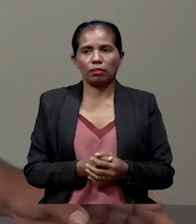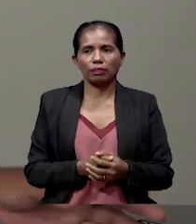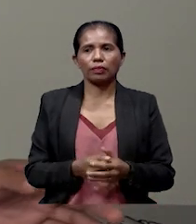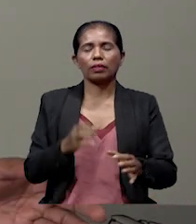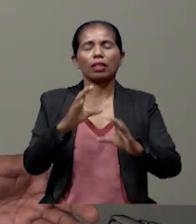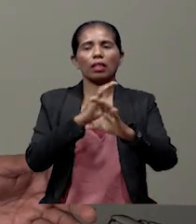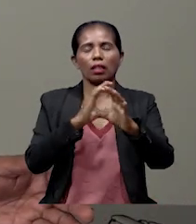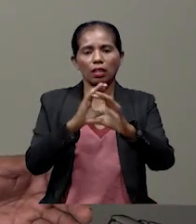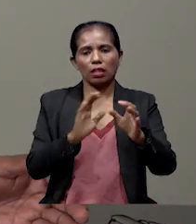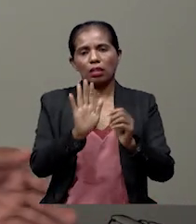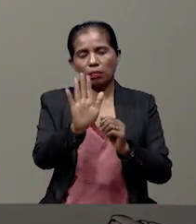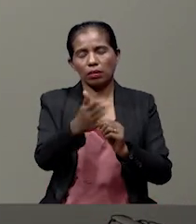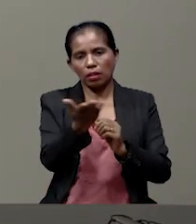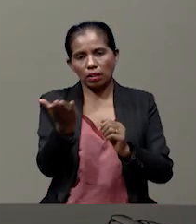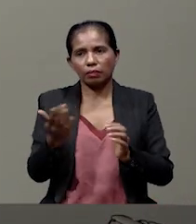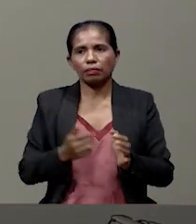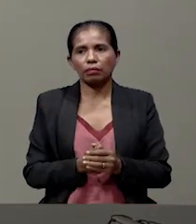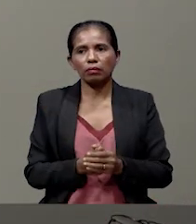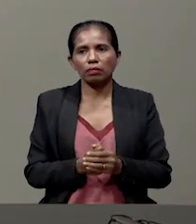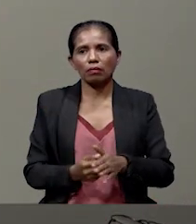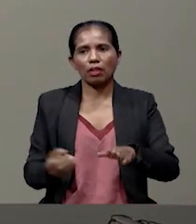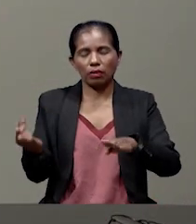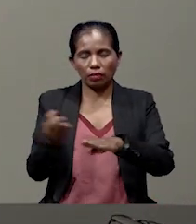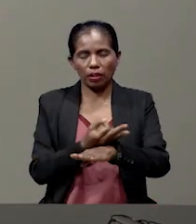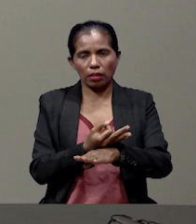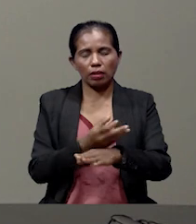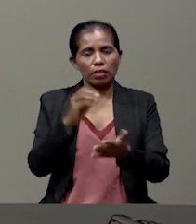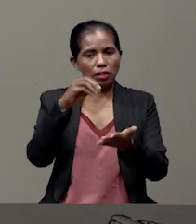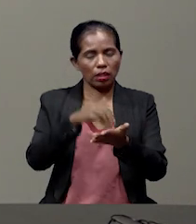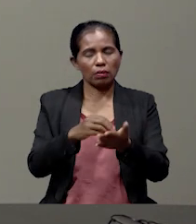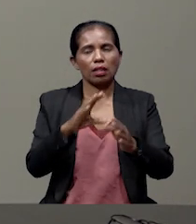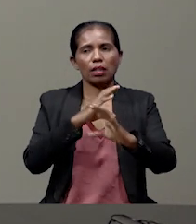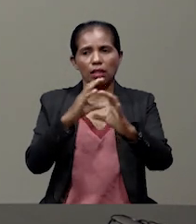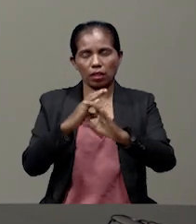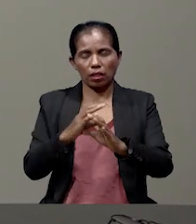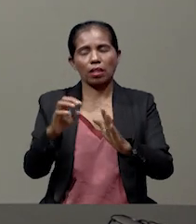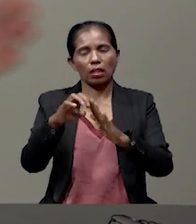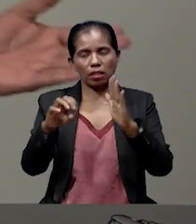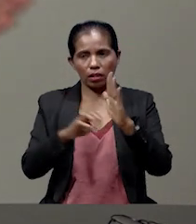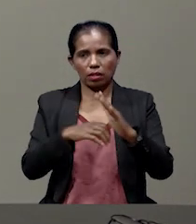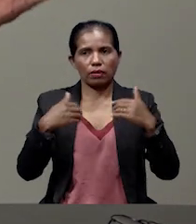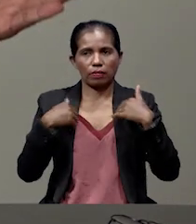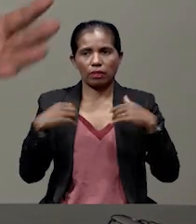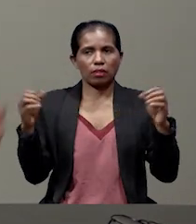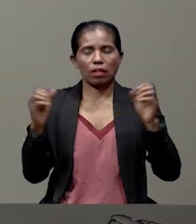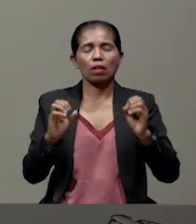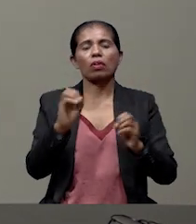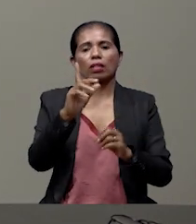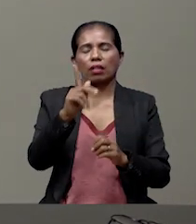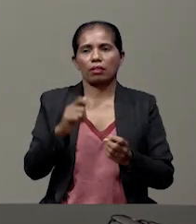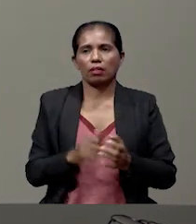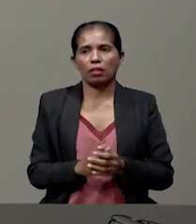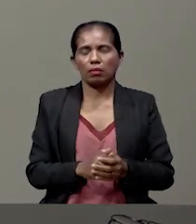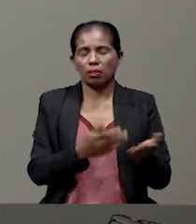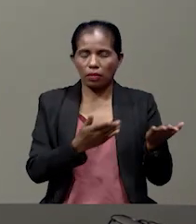Kareta ita bosinania. Dokumentu nebe ta kareta ne istarunia. Sela la koi kutri la batira i mi